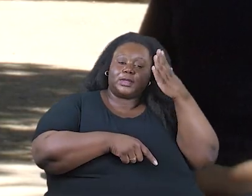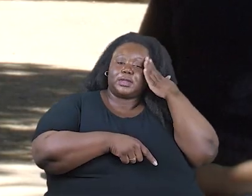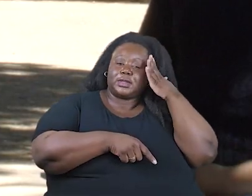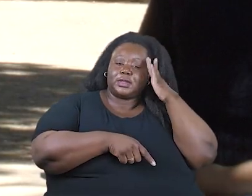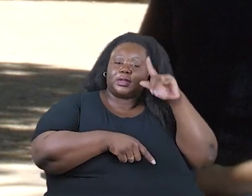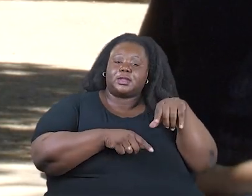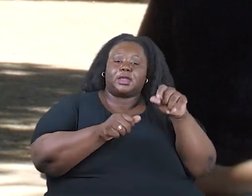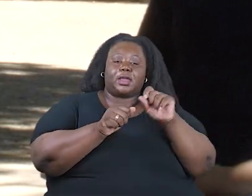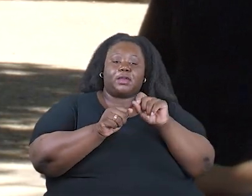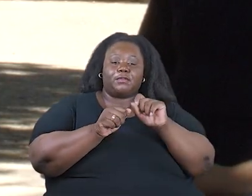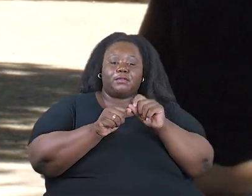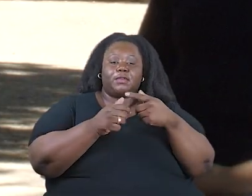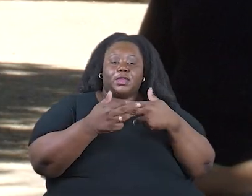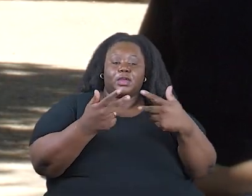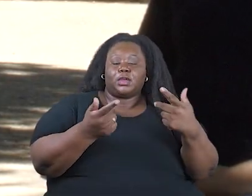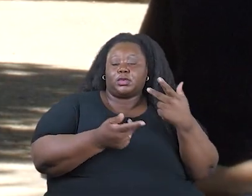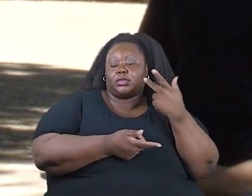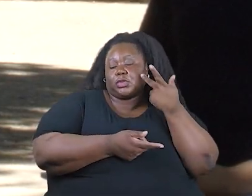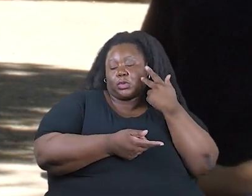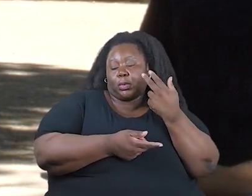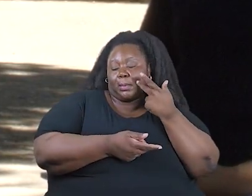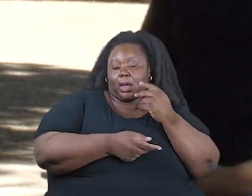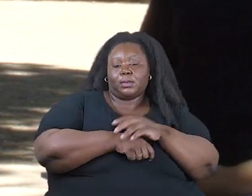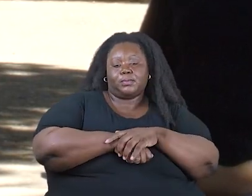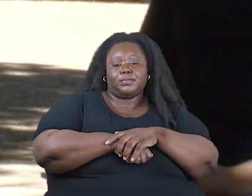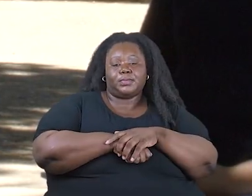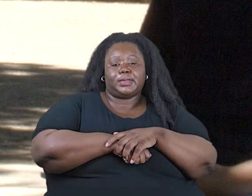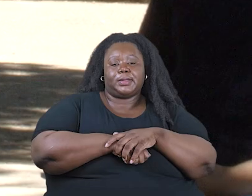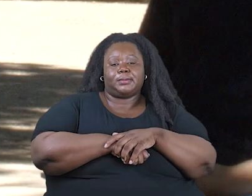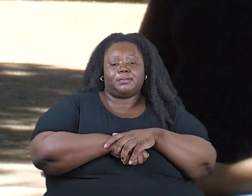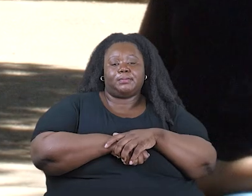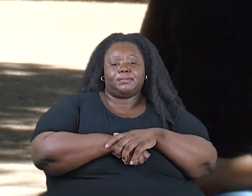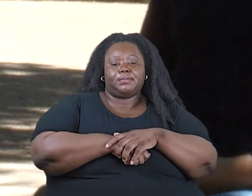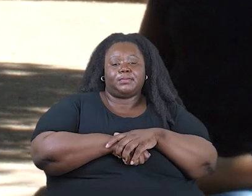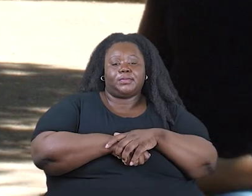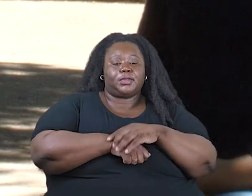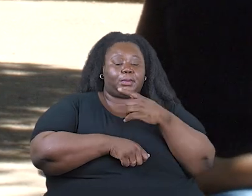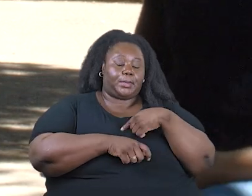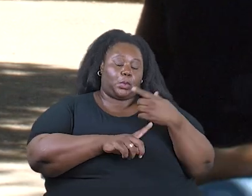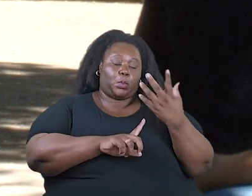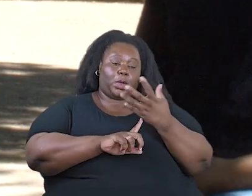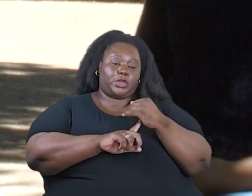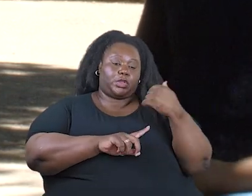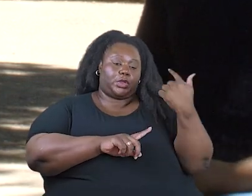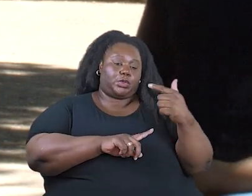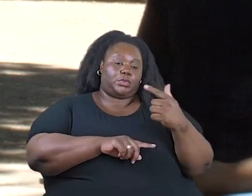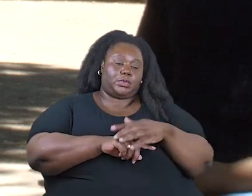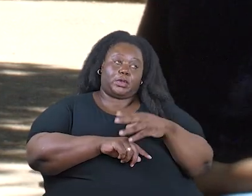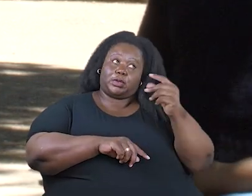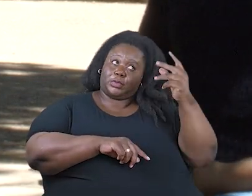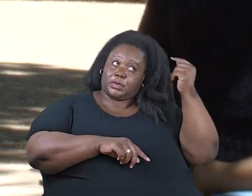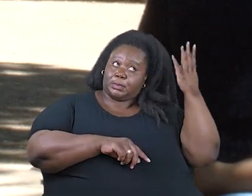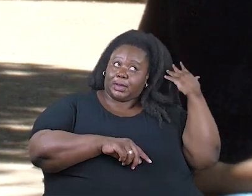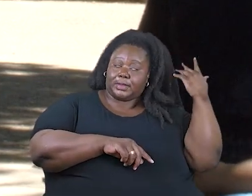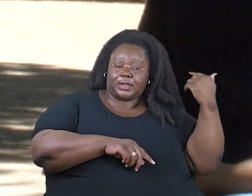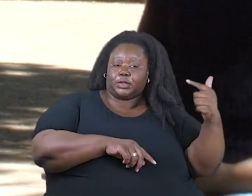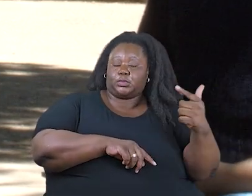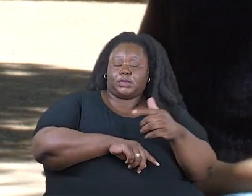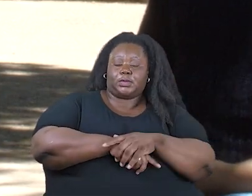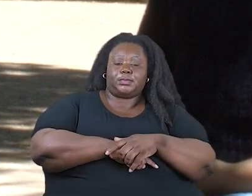trabalho foi feito com coisas comuns, que não tem, para esse artista, né? Pelo menos naquela época, não